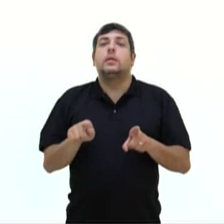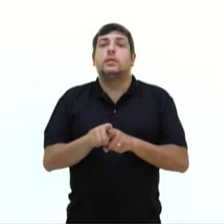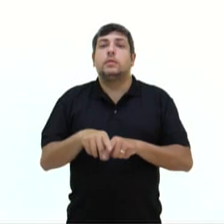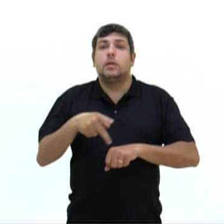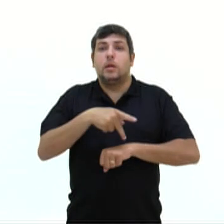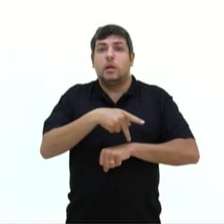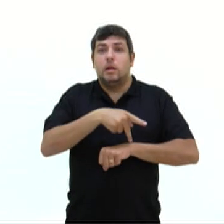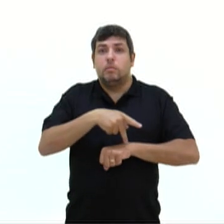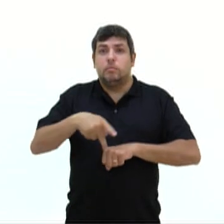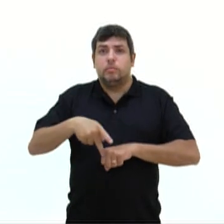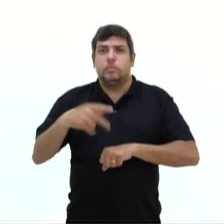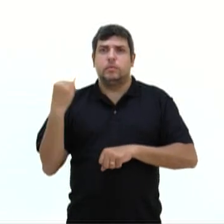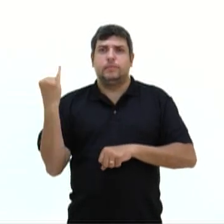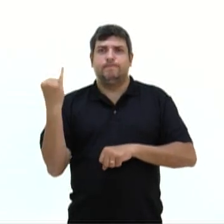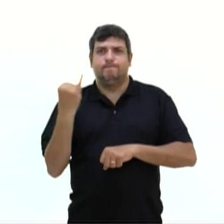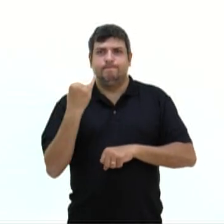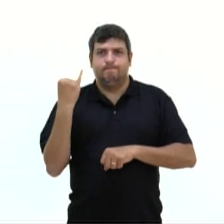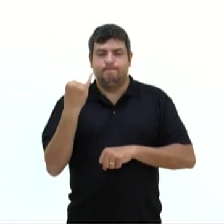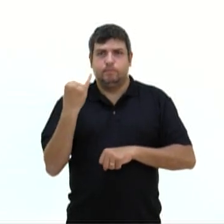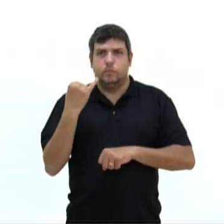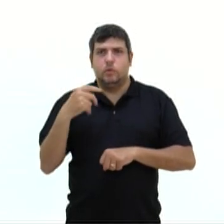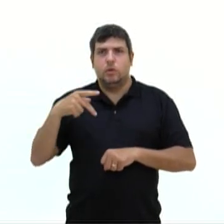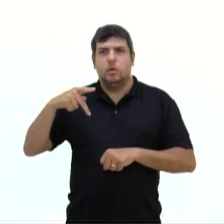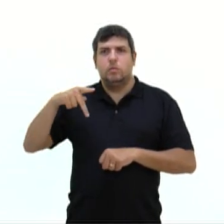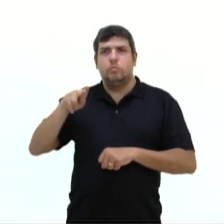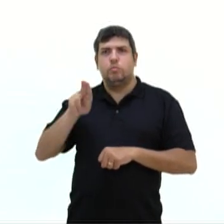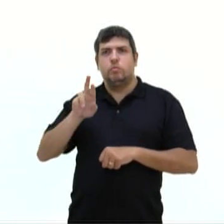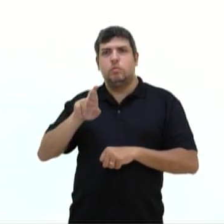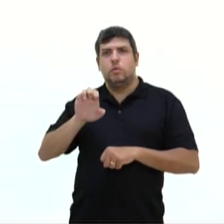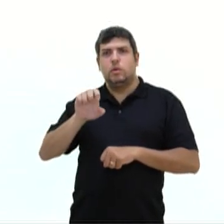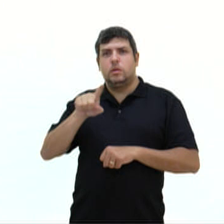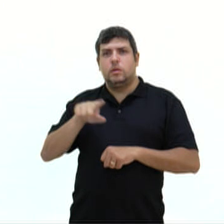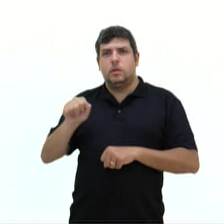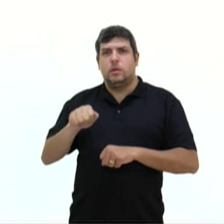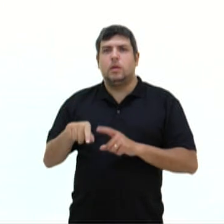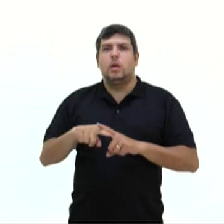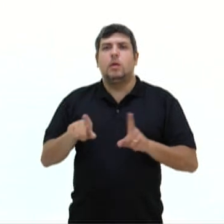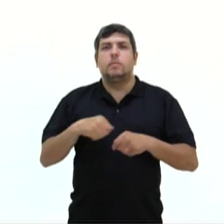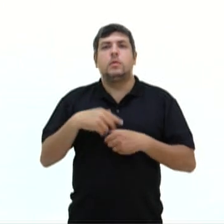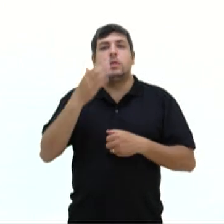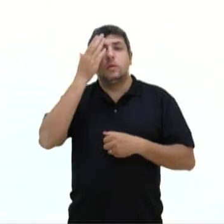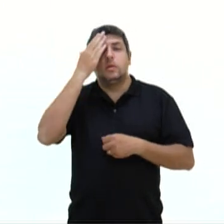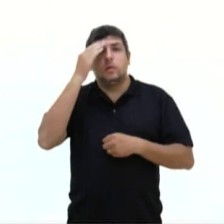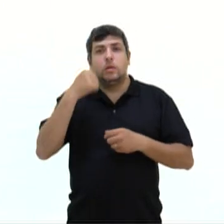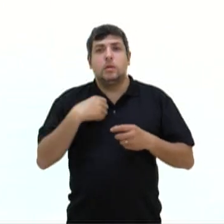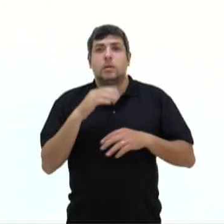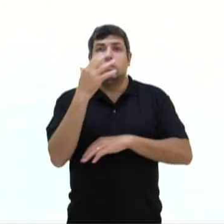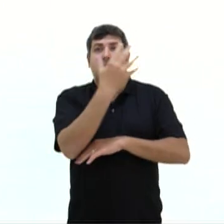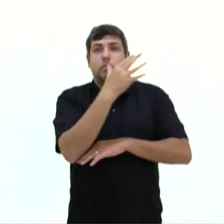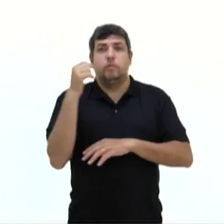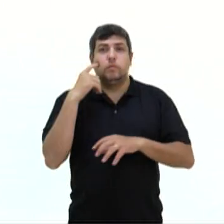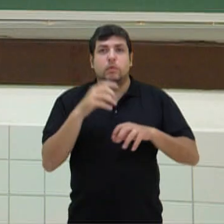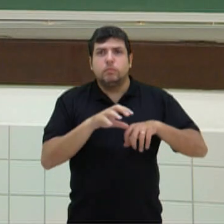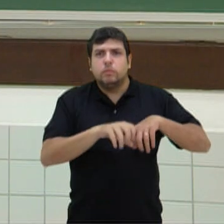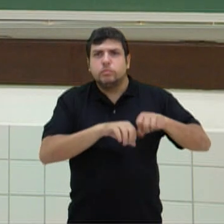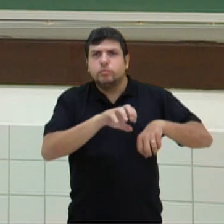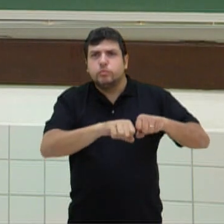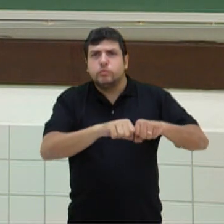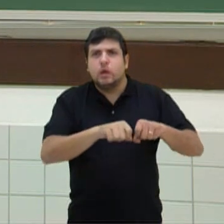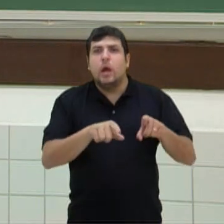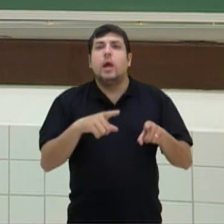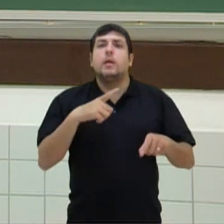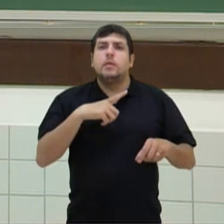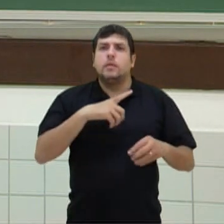outro cálculo importante para a indústria, porque a gente sabe que na natureza, na vida real, a gente não consegue substâncias isoladas. Elas estão